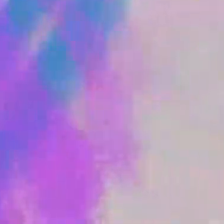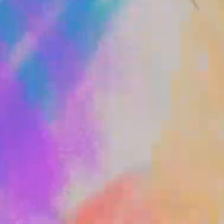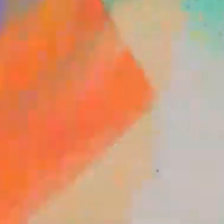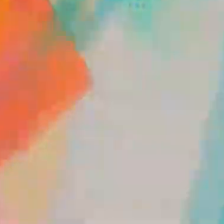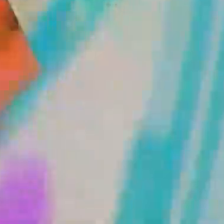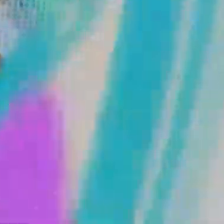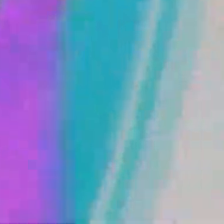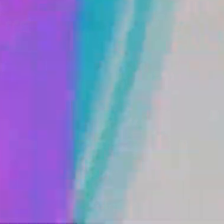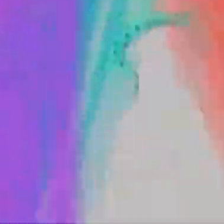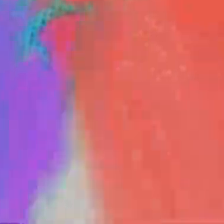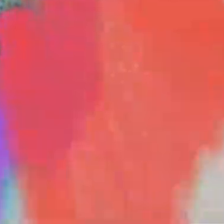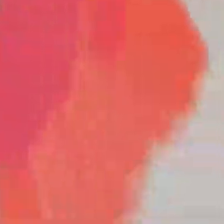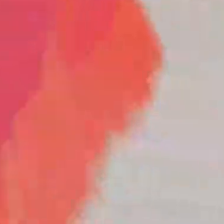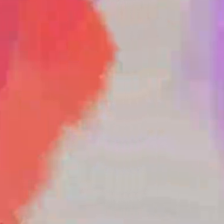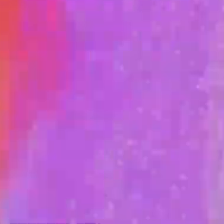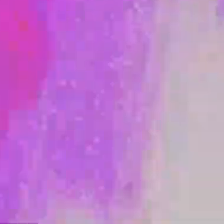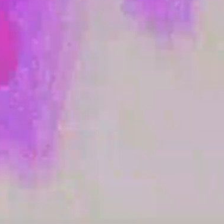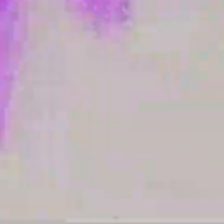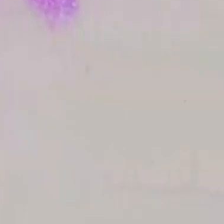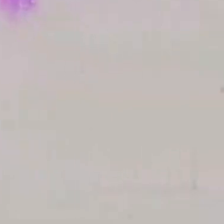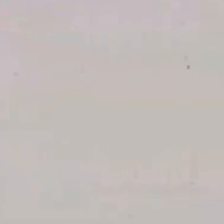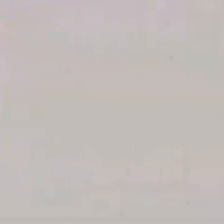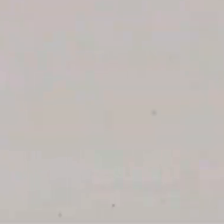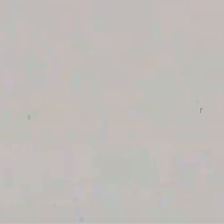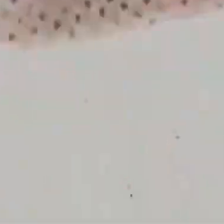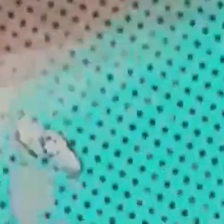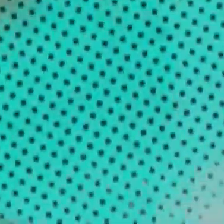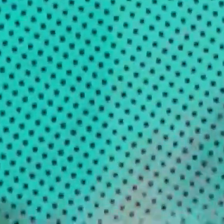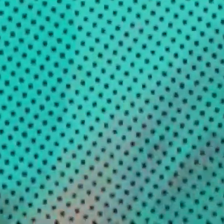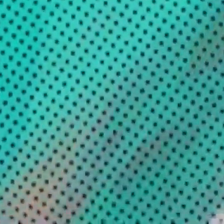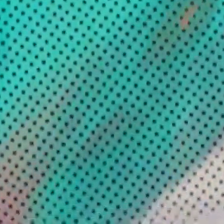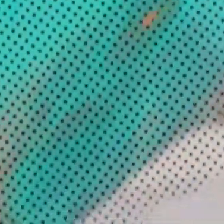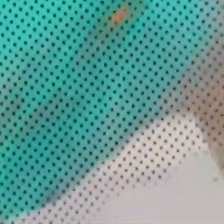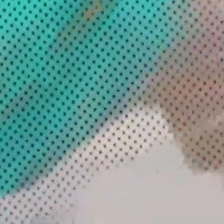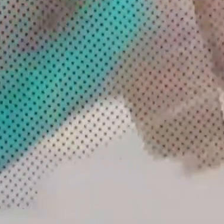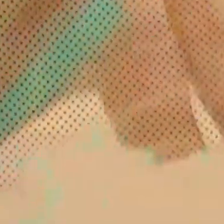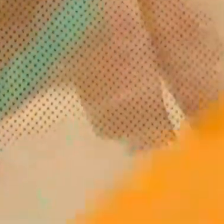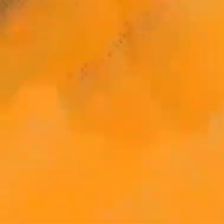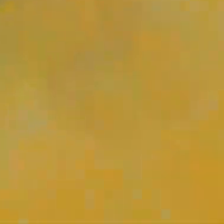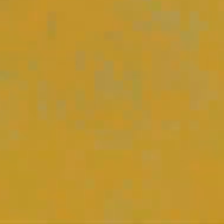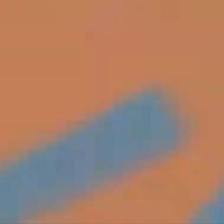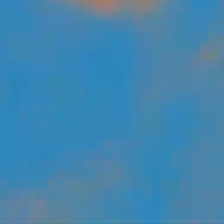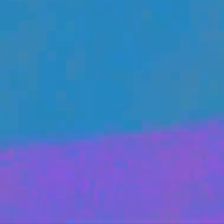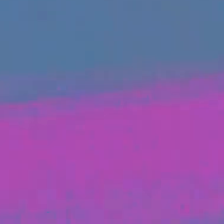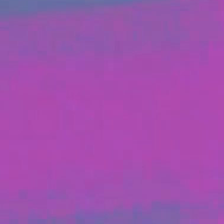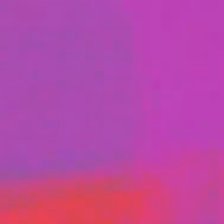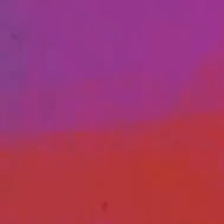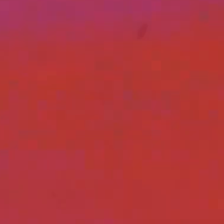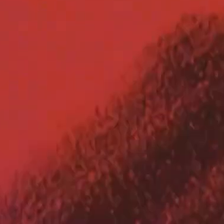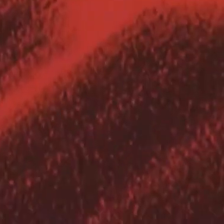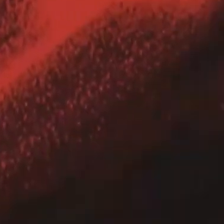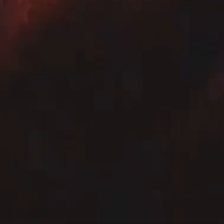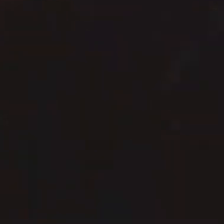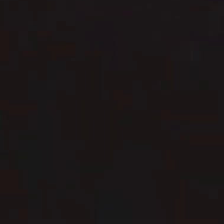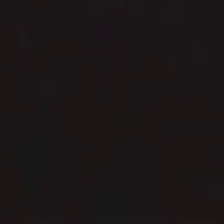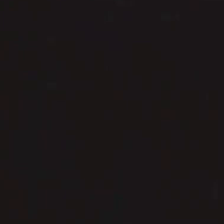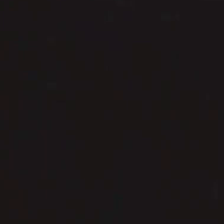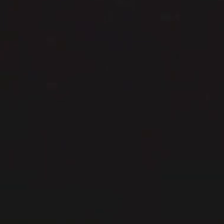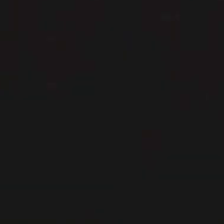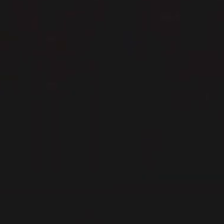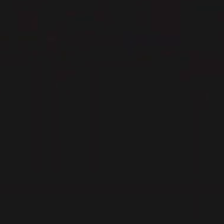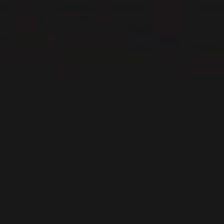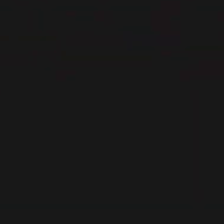pelo crescimento social e econômico da cidade, mas que para que isso aconteça, os nossos jovens precisam